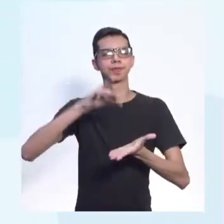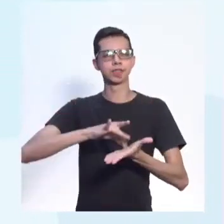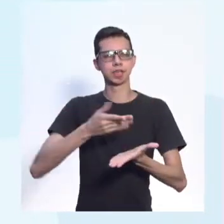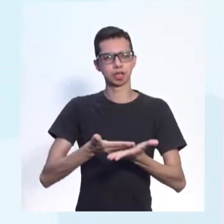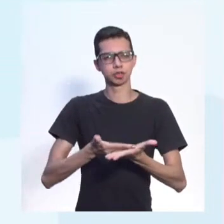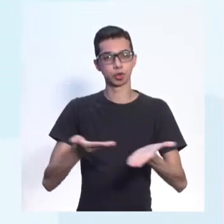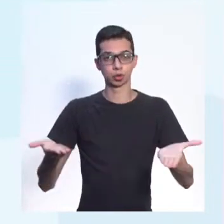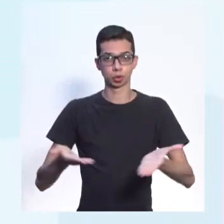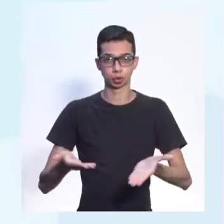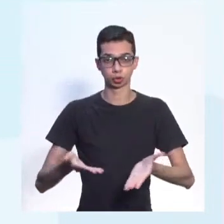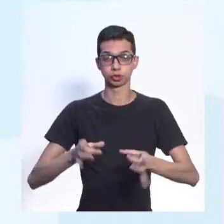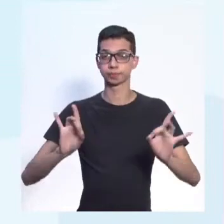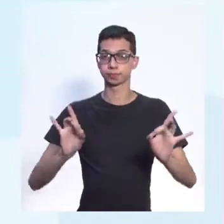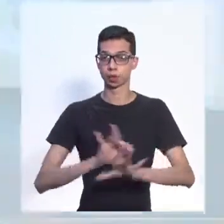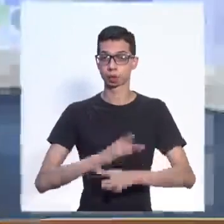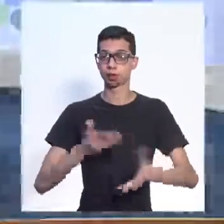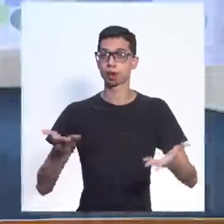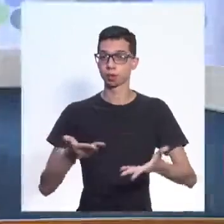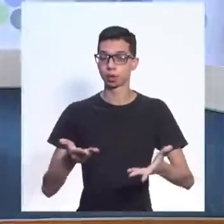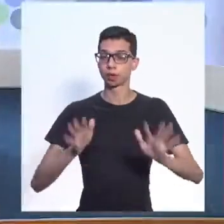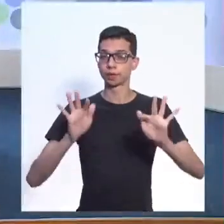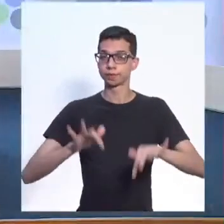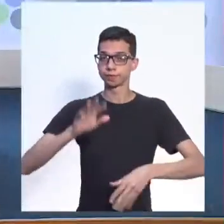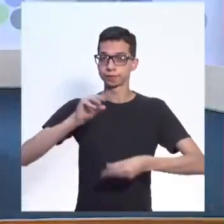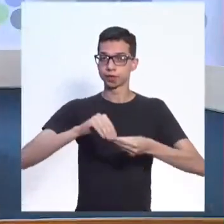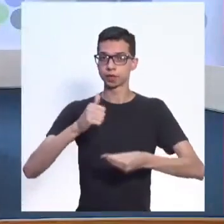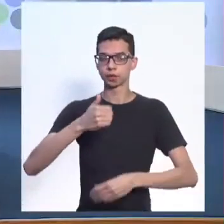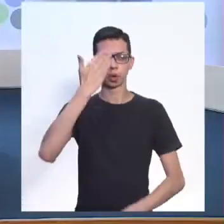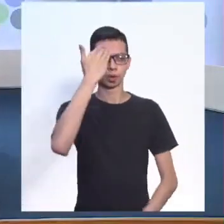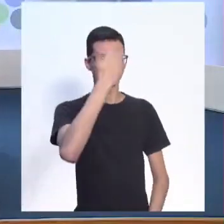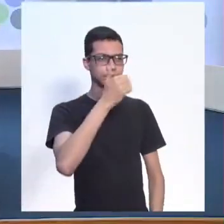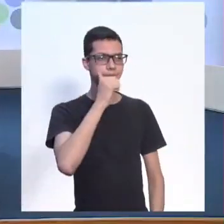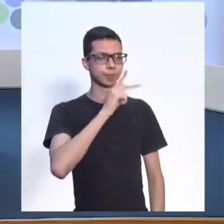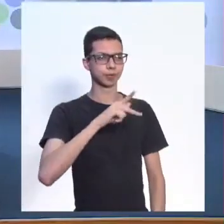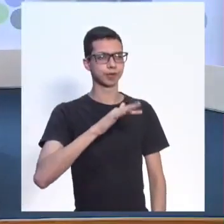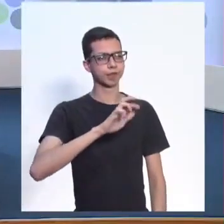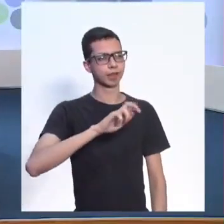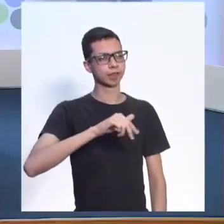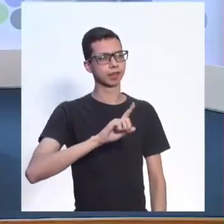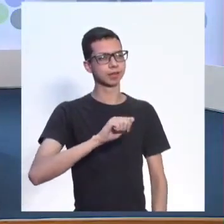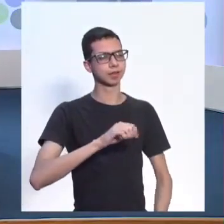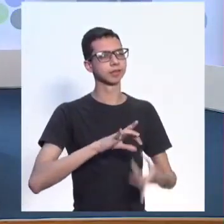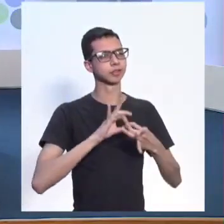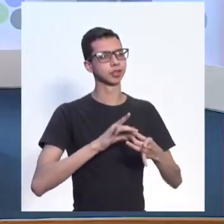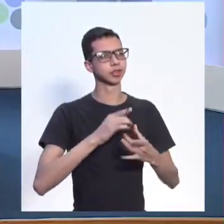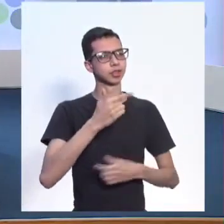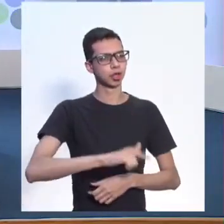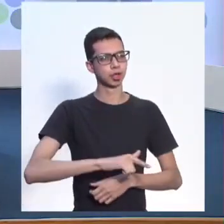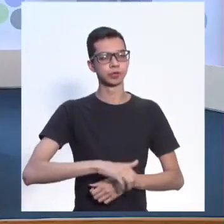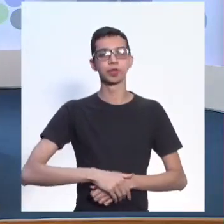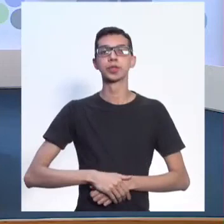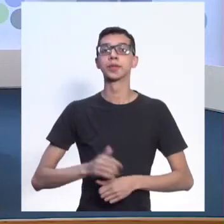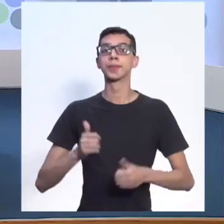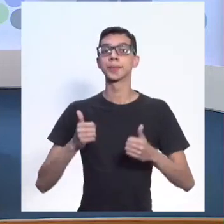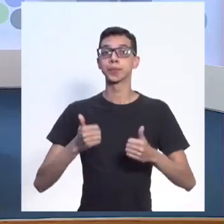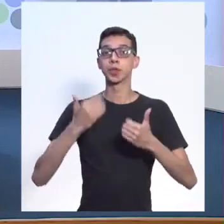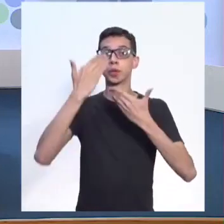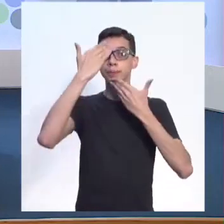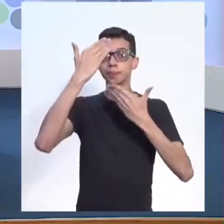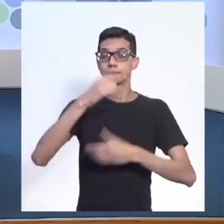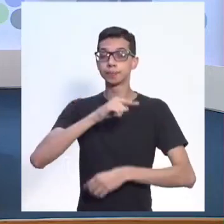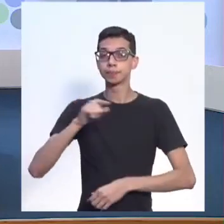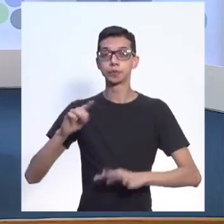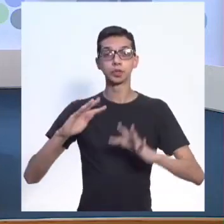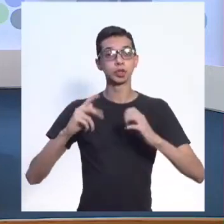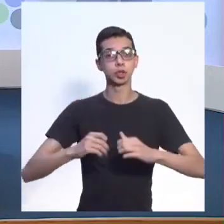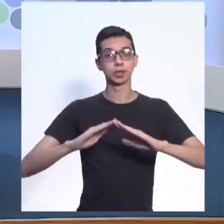aula de hoje. Nós vamos ficando por aqui. Obrigada, professora Fernanda, por estar conosco mais uma vez. Né? Obrigada a todos